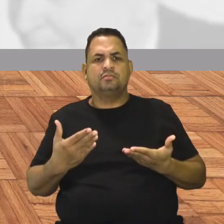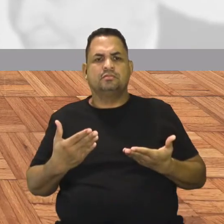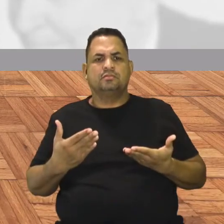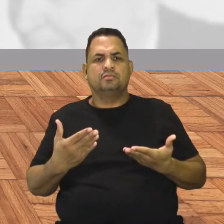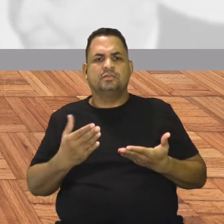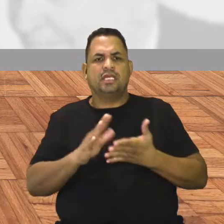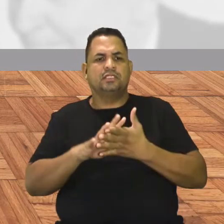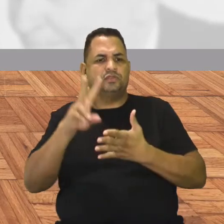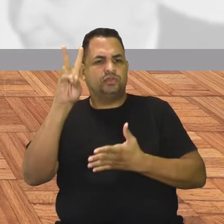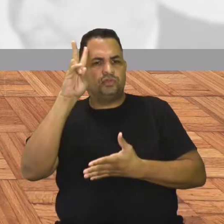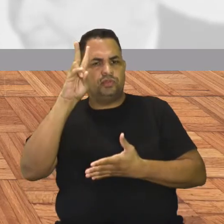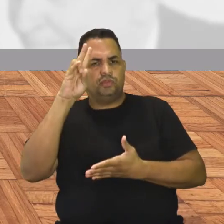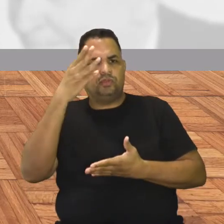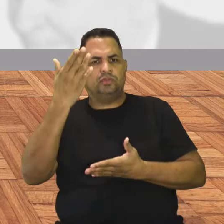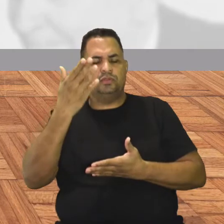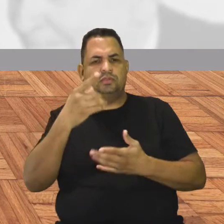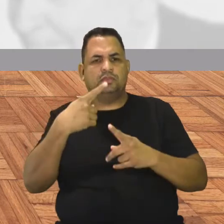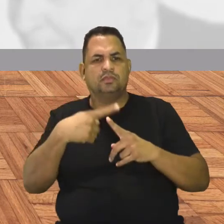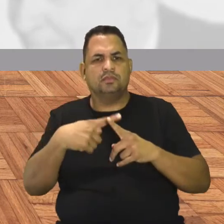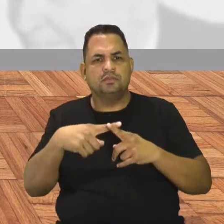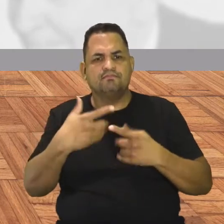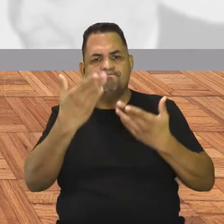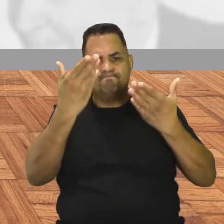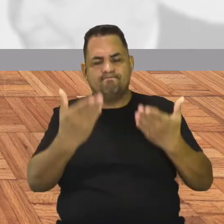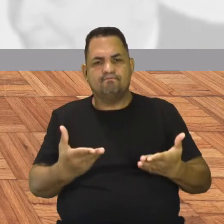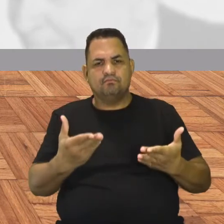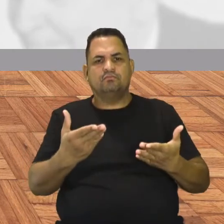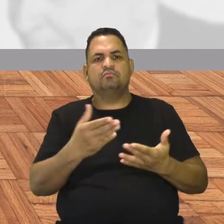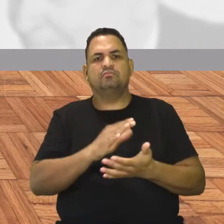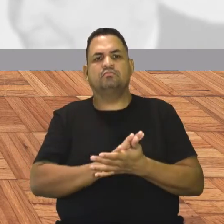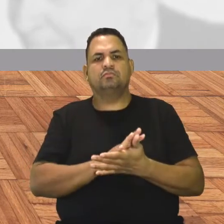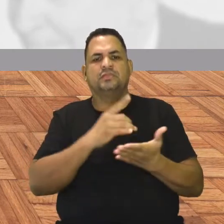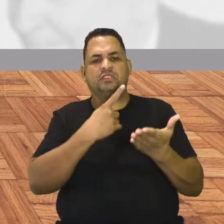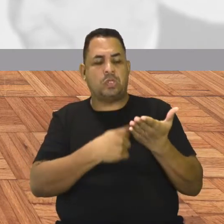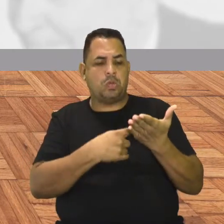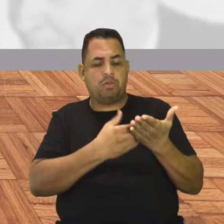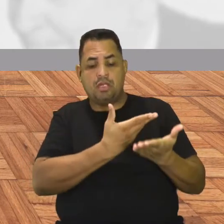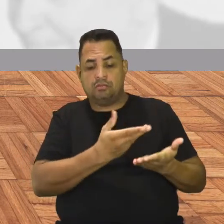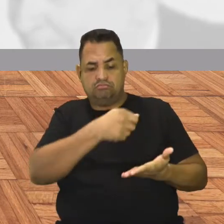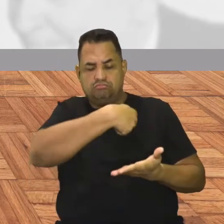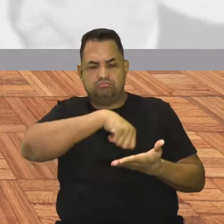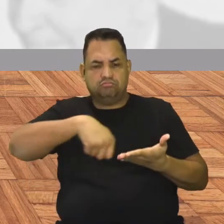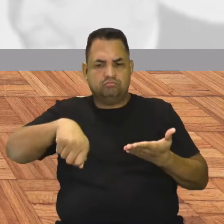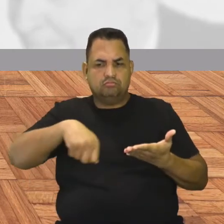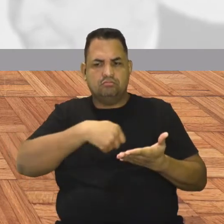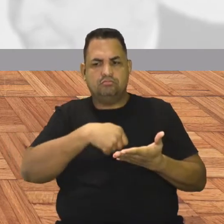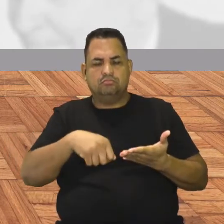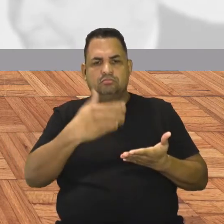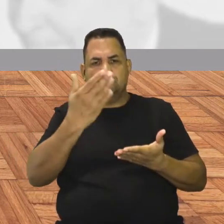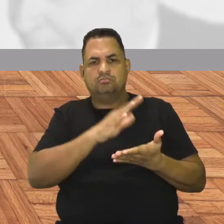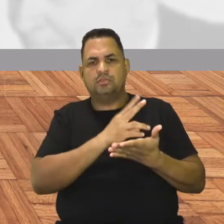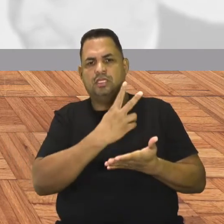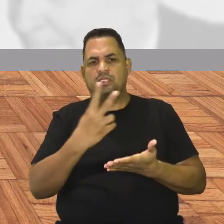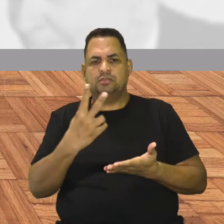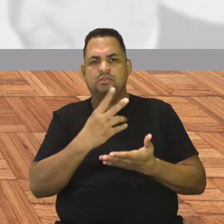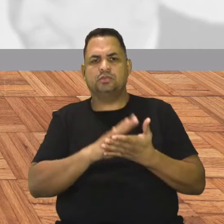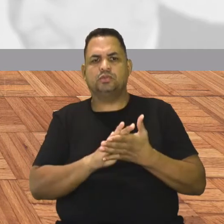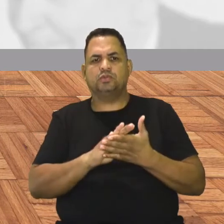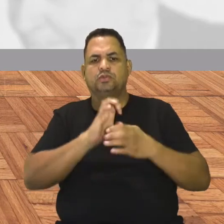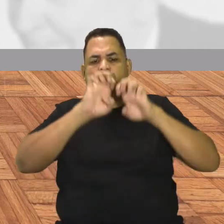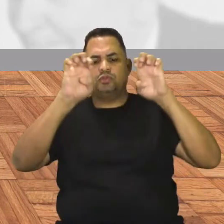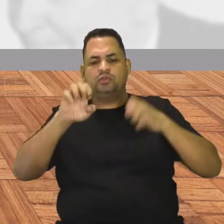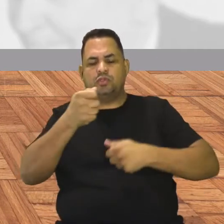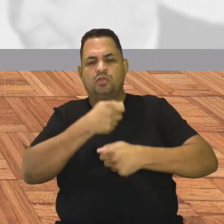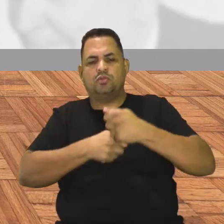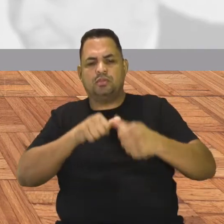coisa histórica. Porque a partir daqui, a partir desses acordos, a partir da perestroika, glasnost, essa